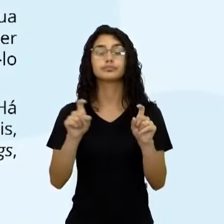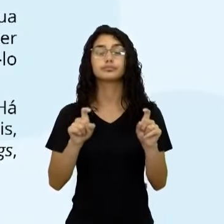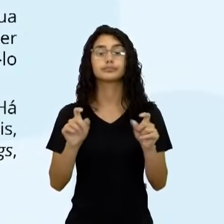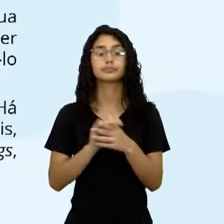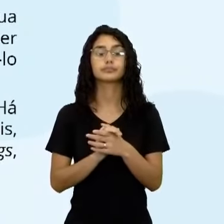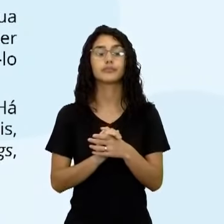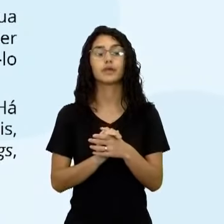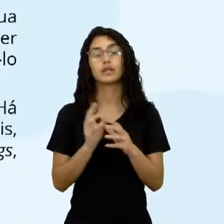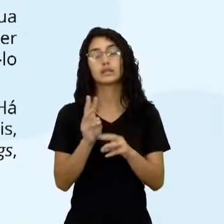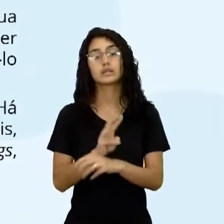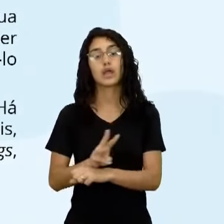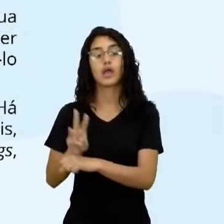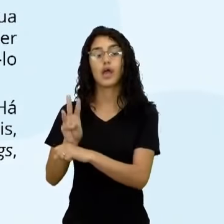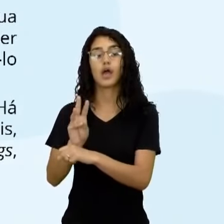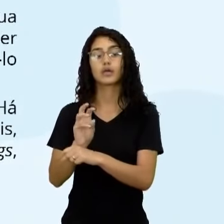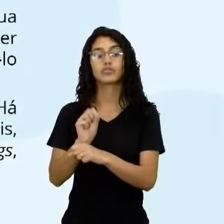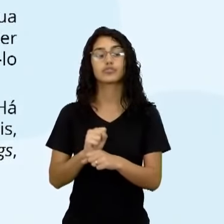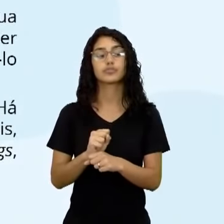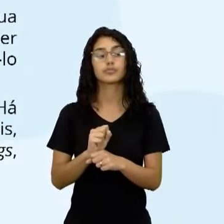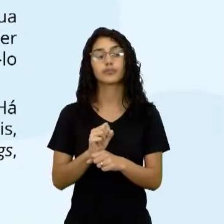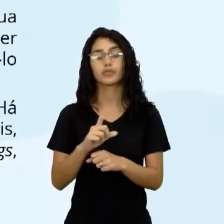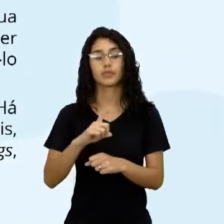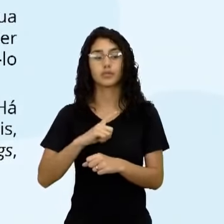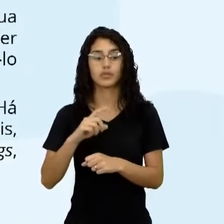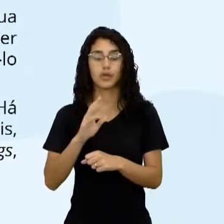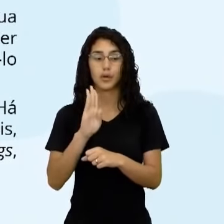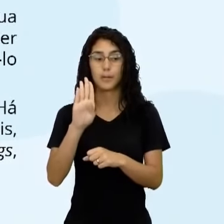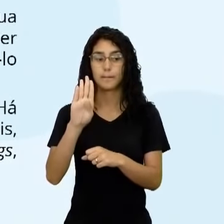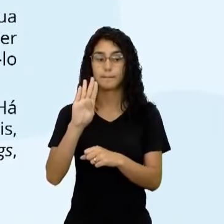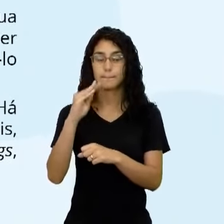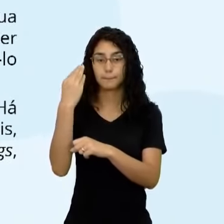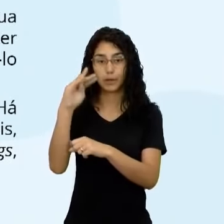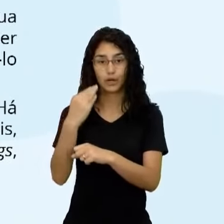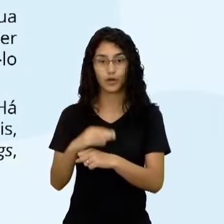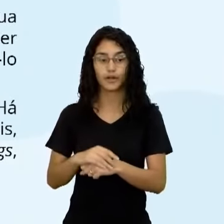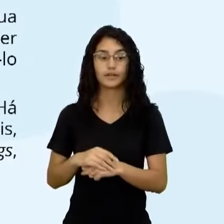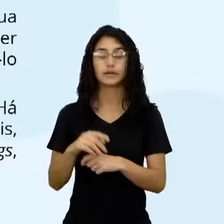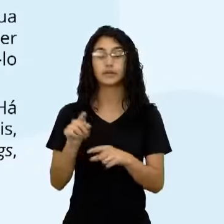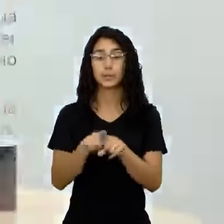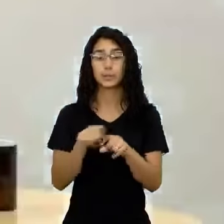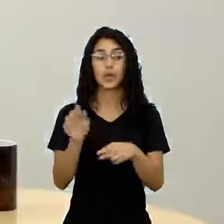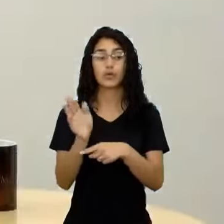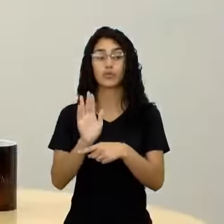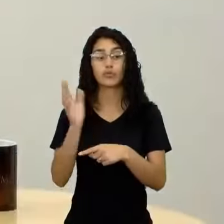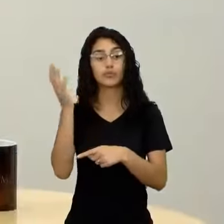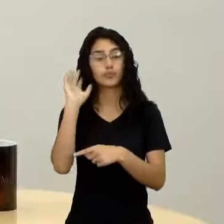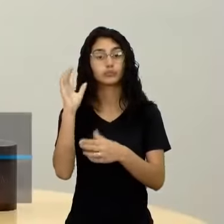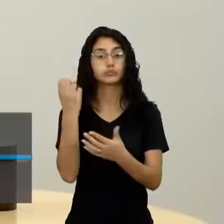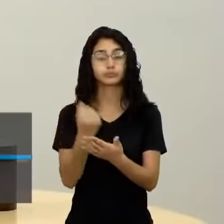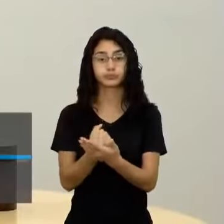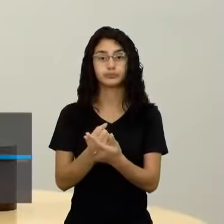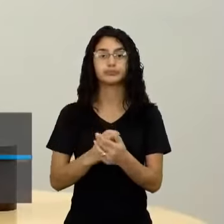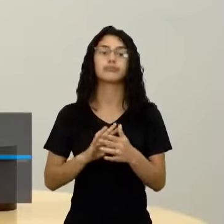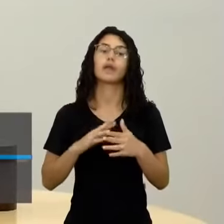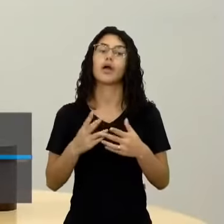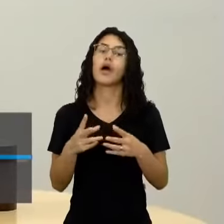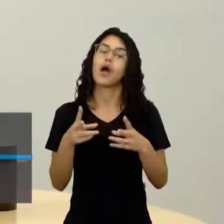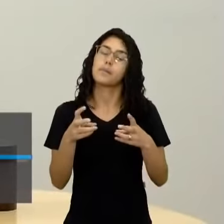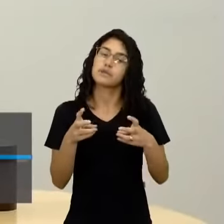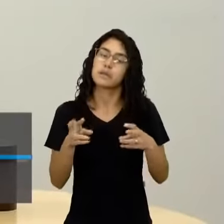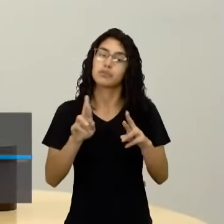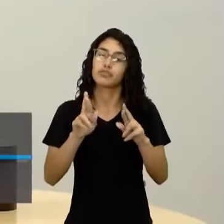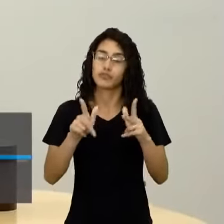os sites blogs podcasts os E então pensei vai a diferença entre gênero